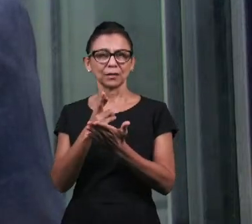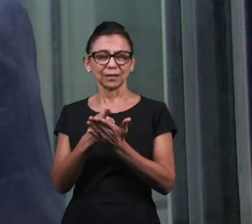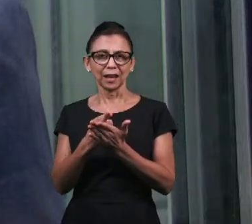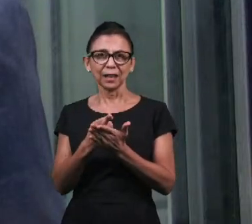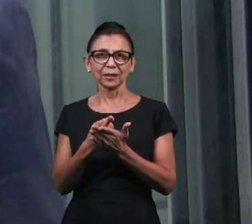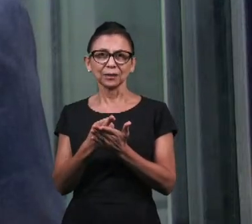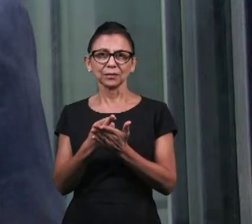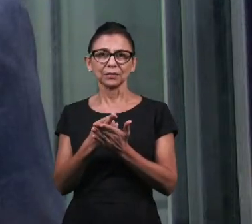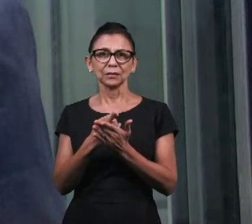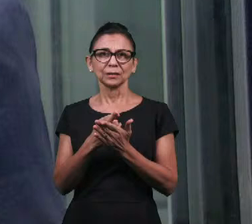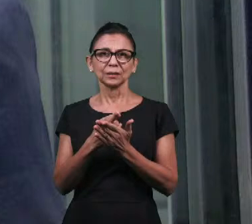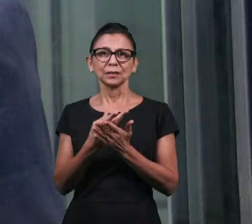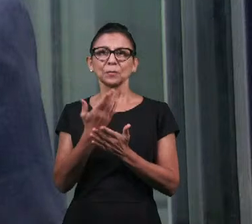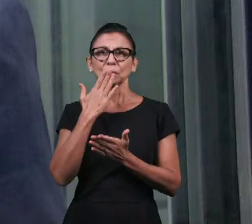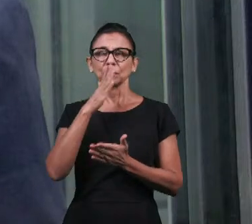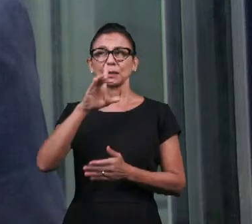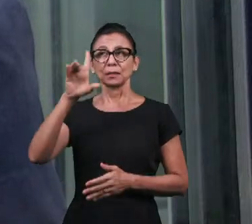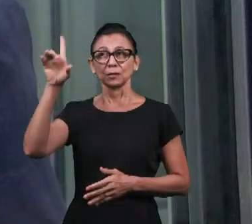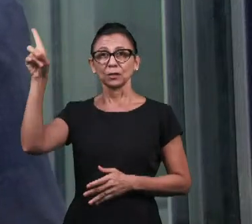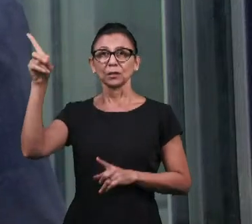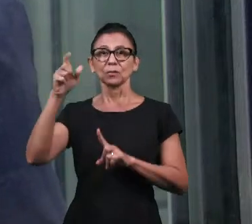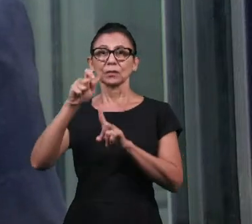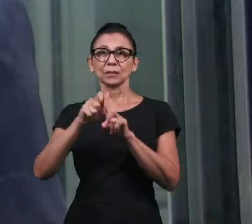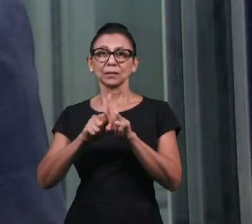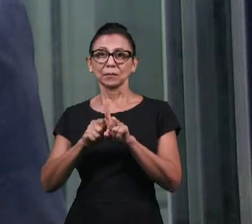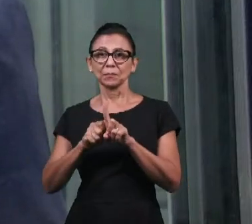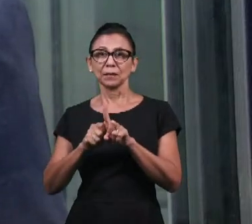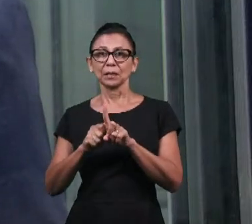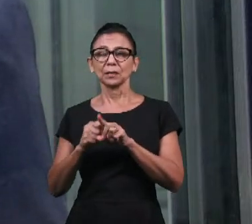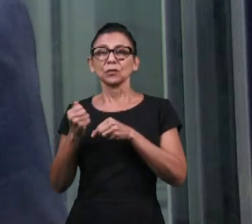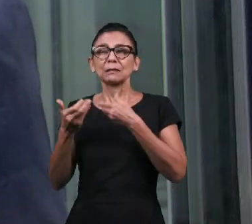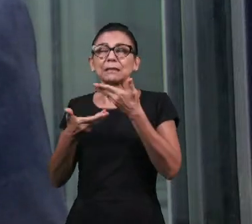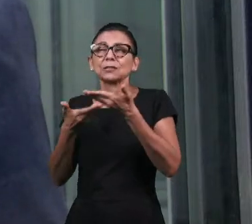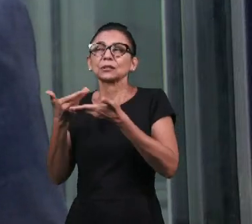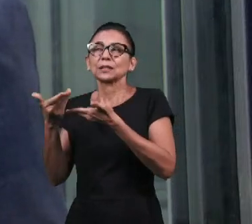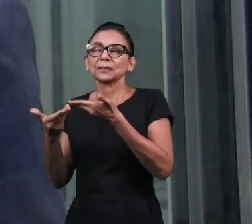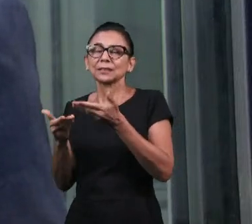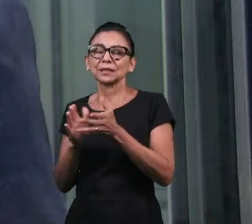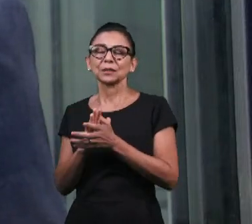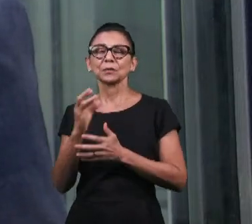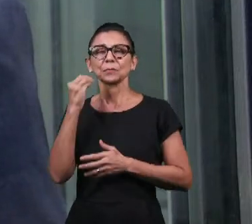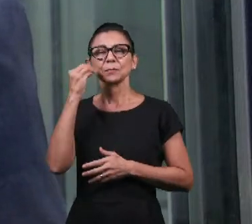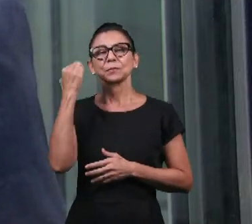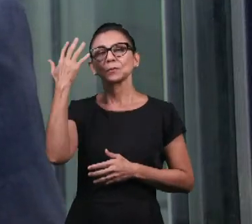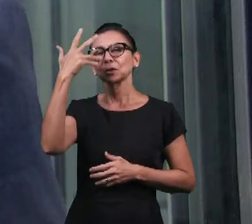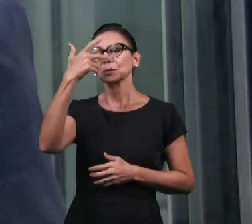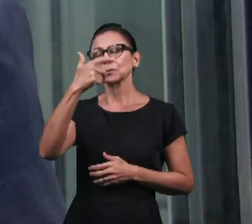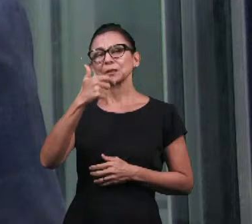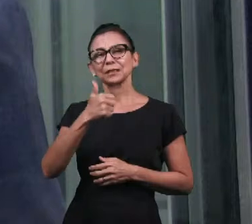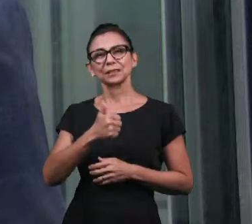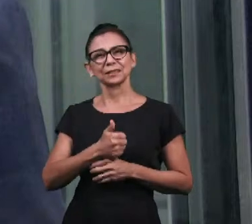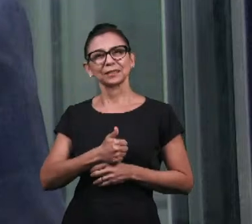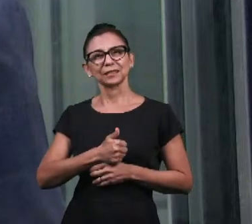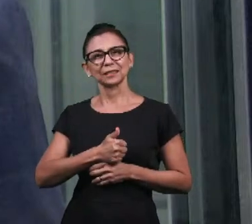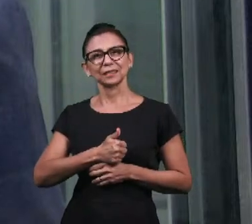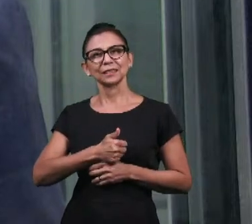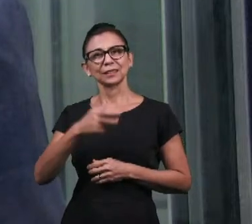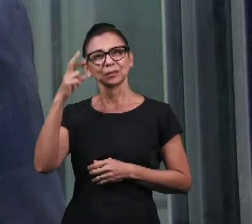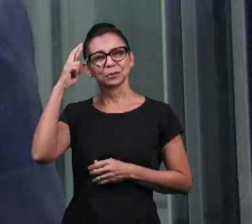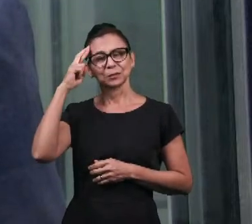da festa da dedicação. Glória a Deus. Uma experiência muito bonita e edificante que o Senhor Deus nos